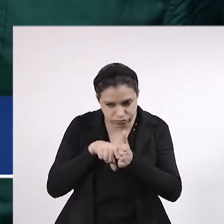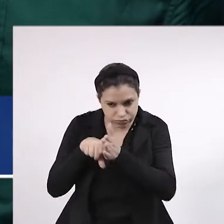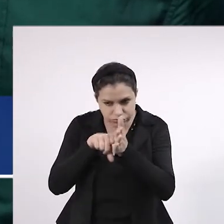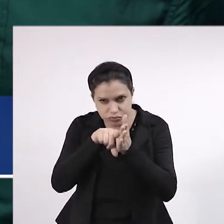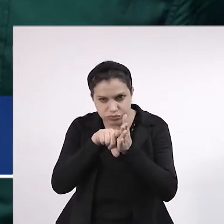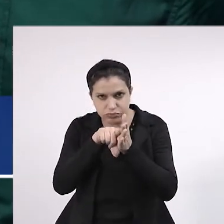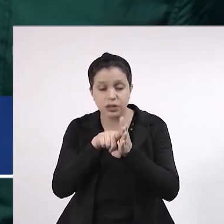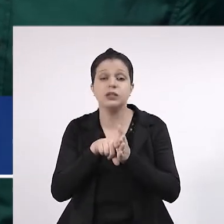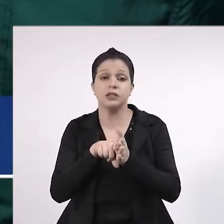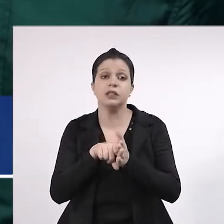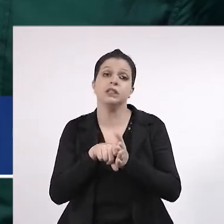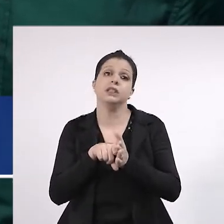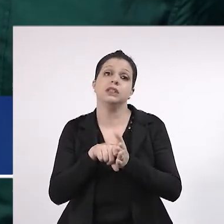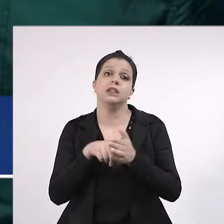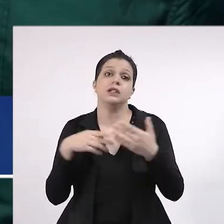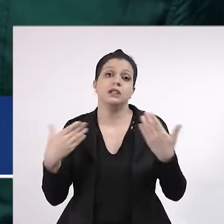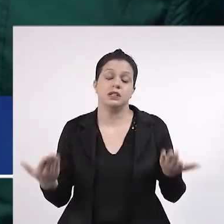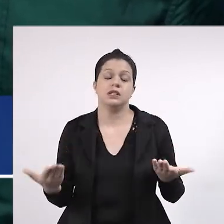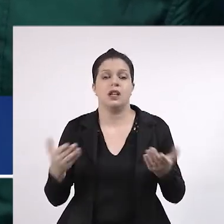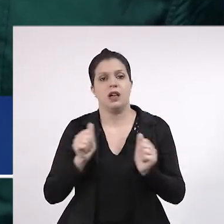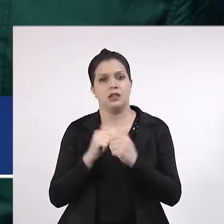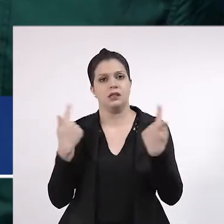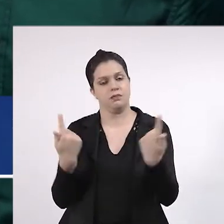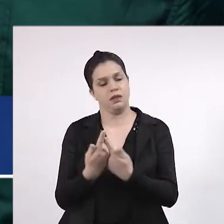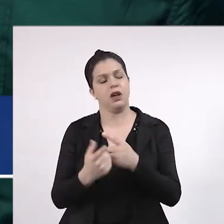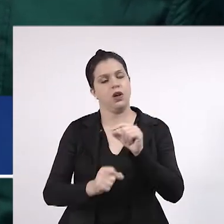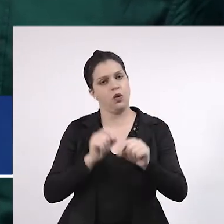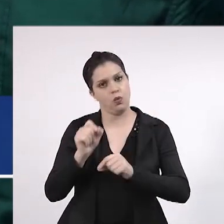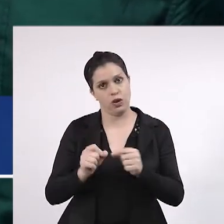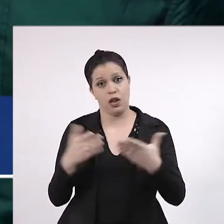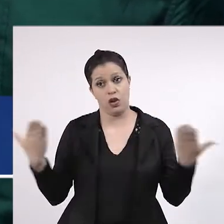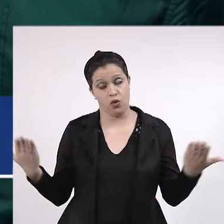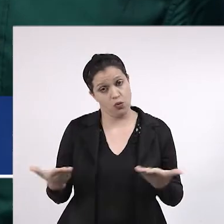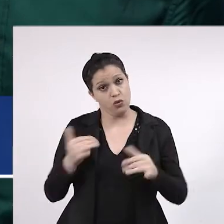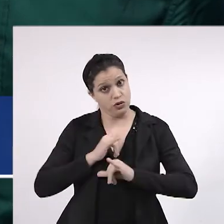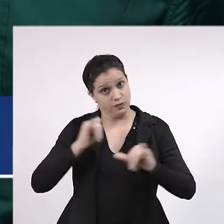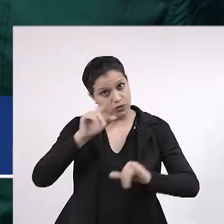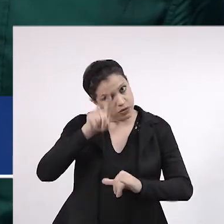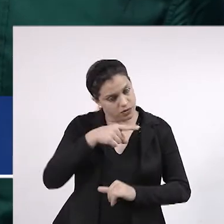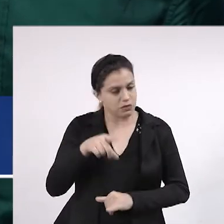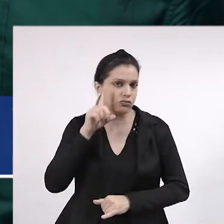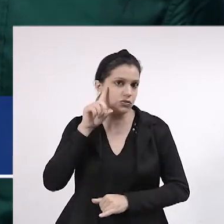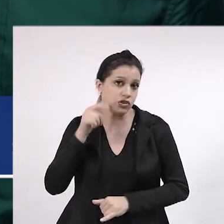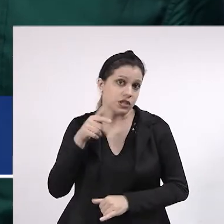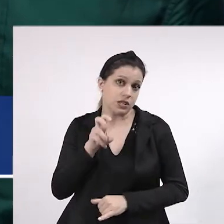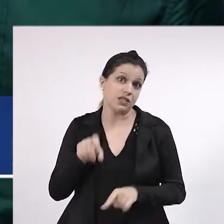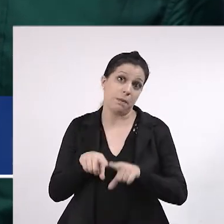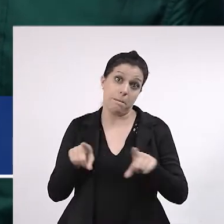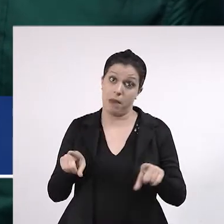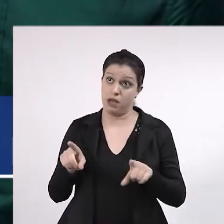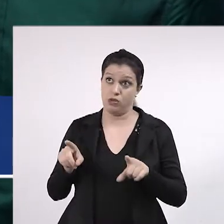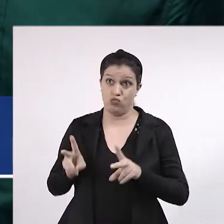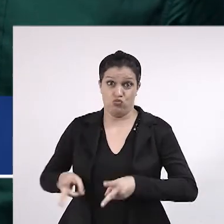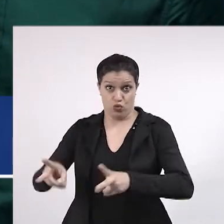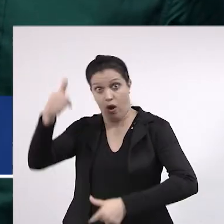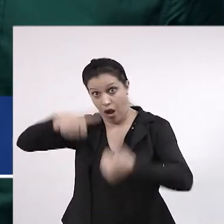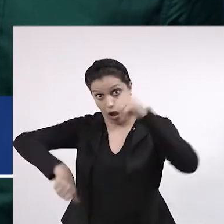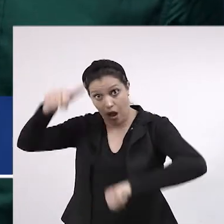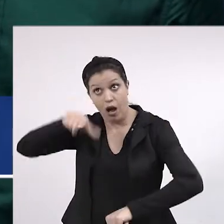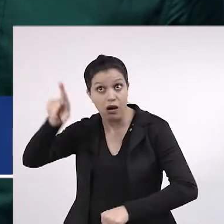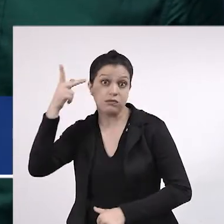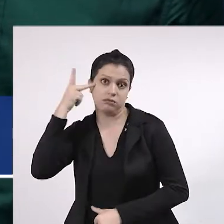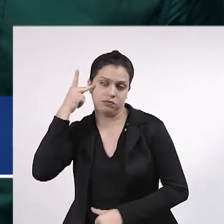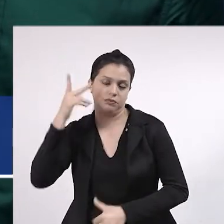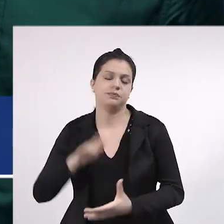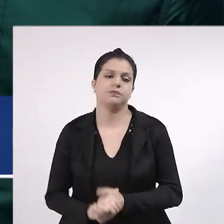medição desses relógios. Tudo isso enquanto a Assembleia cumpre a determinação de hoje da suspensão de 15 dias.